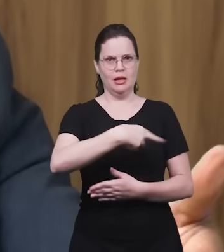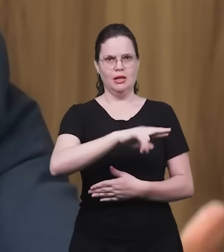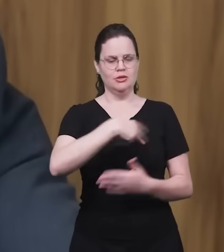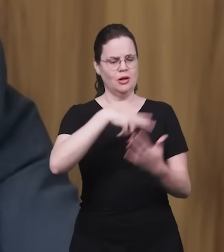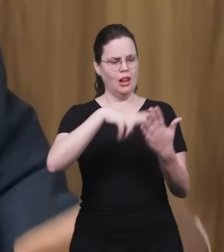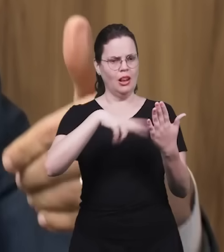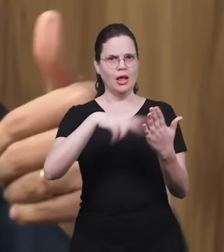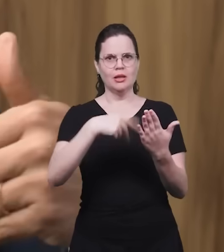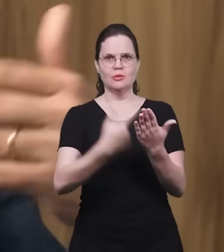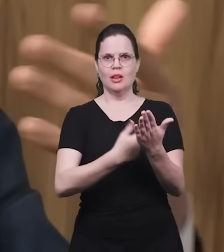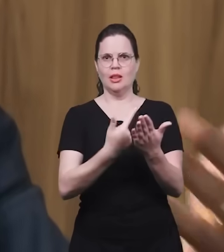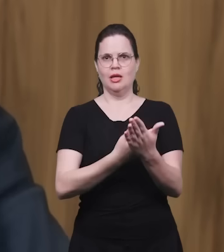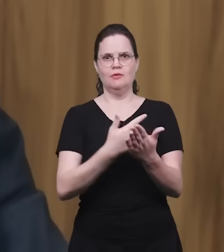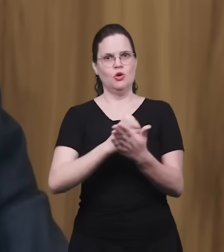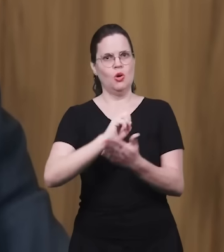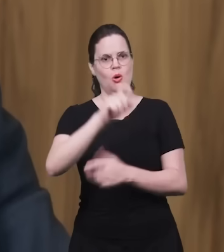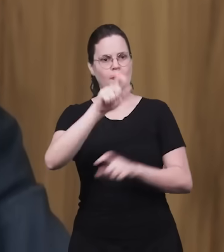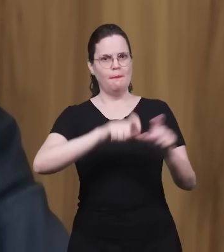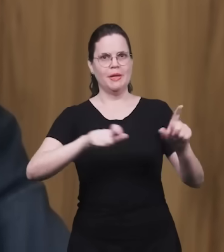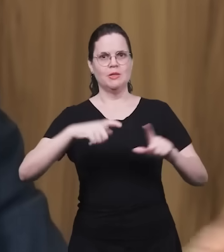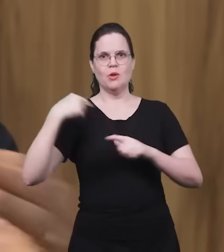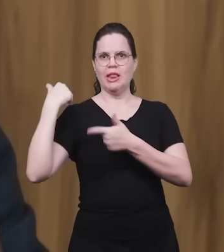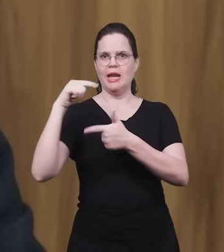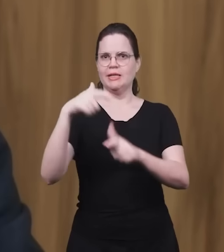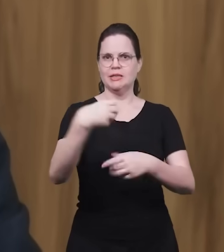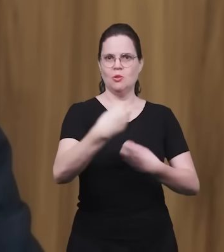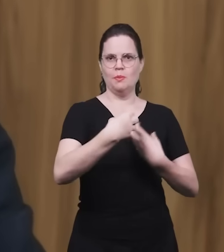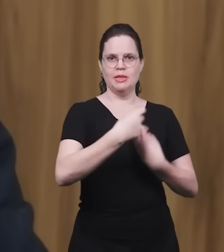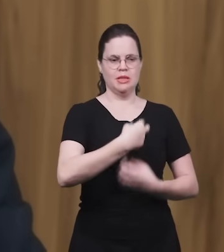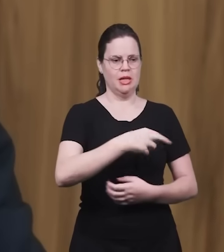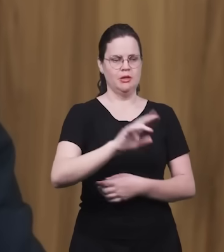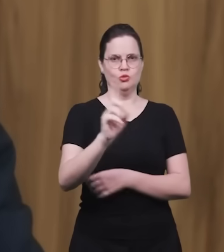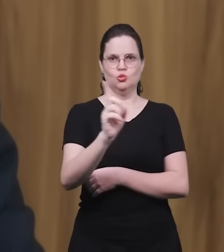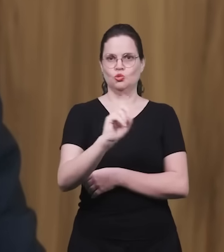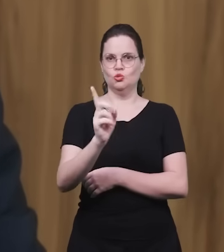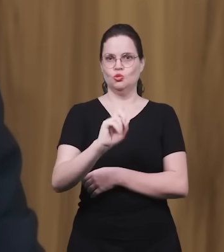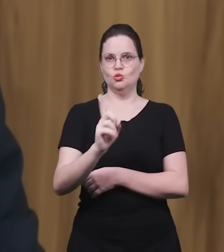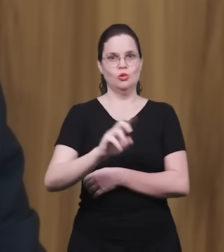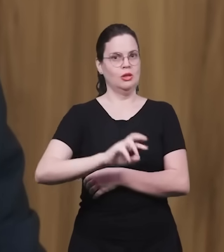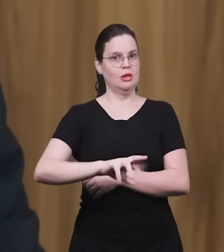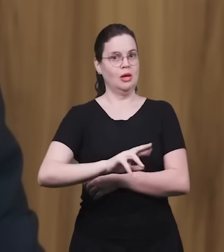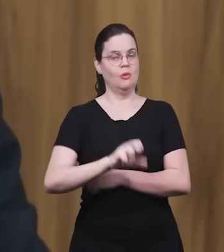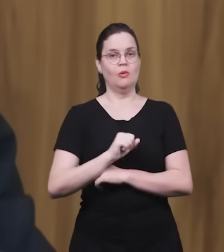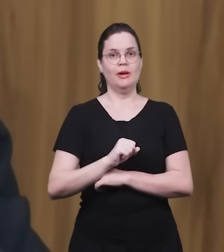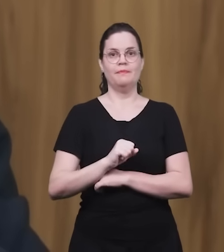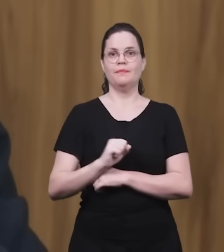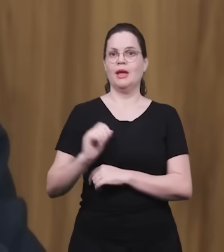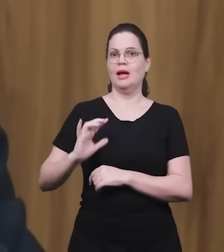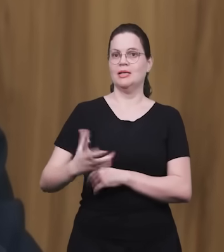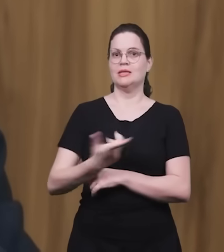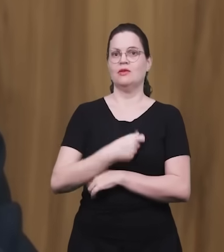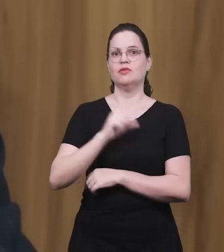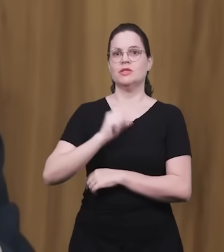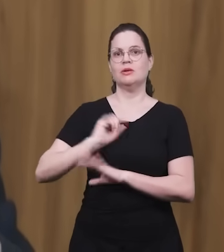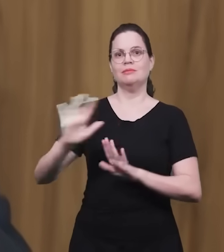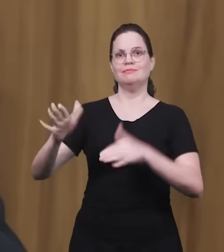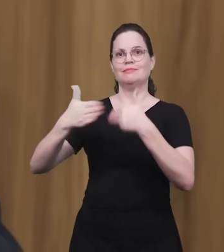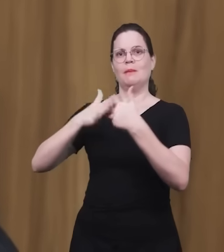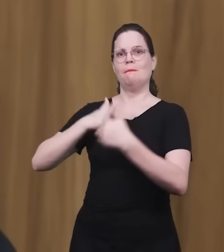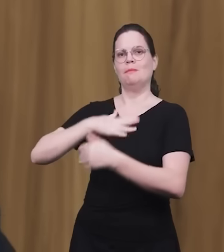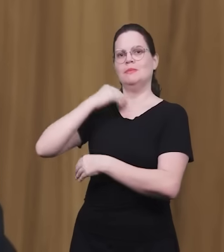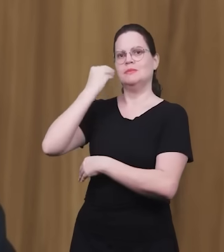religião, lendo livros, ou alguém te ensina como uma tradição religiosa. A salvação que transforma o homem é quando o homem é exposto